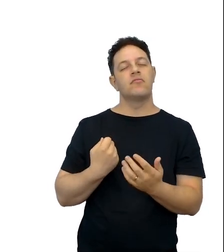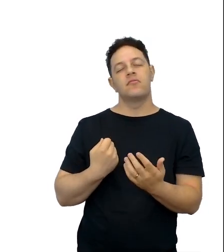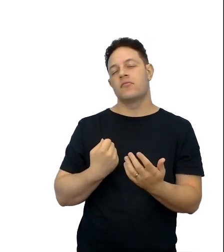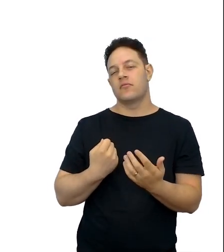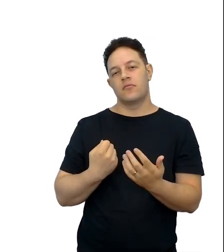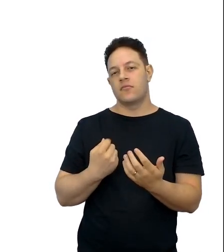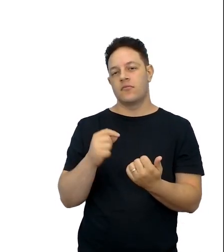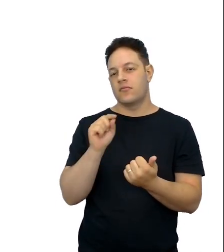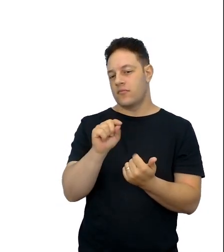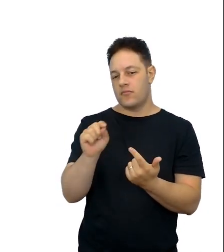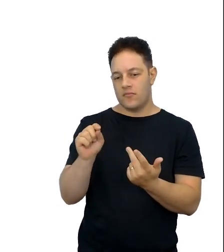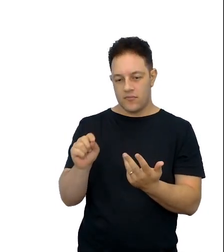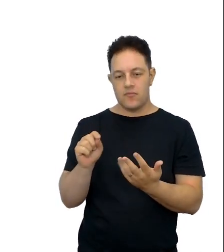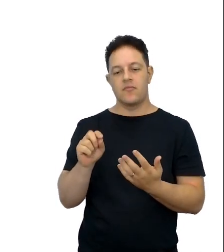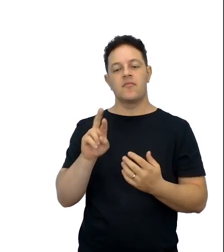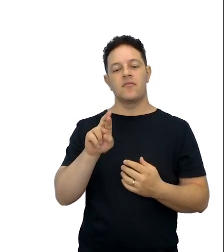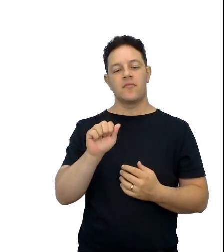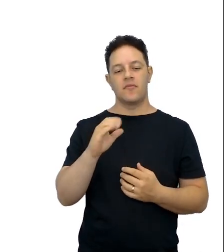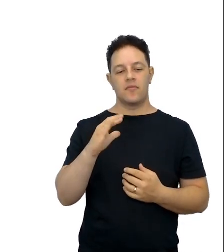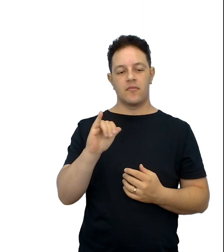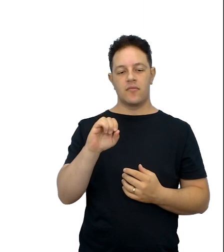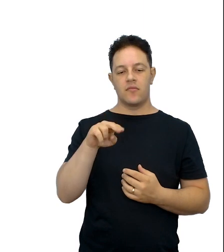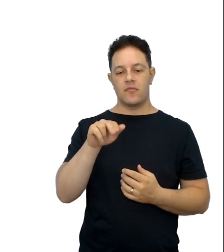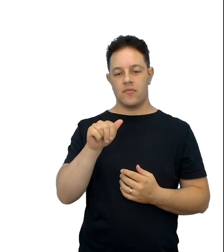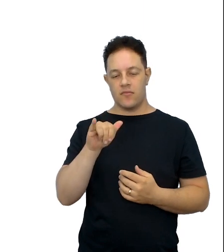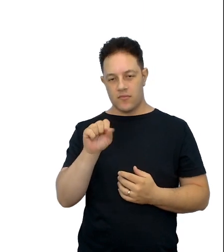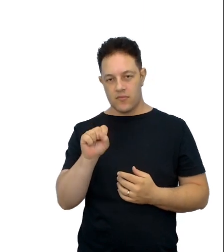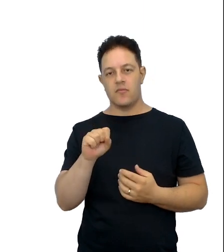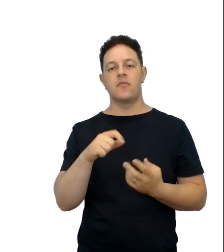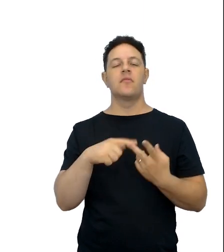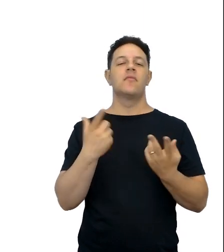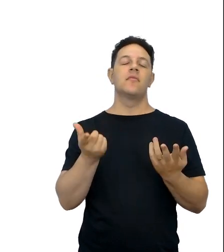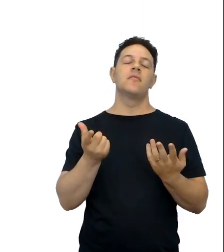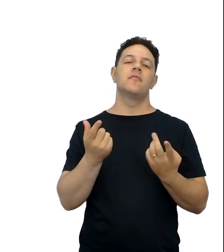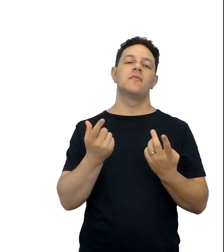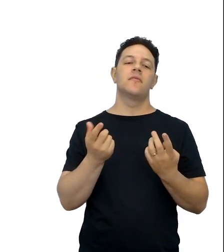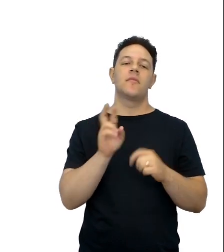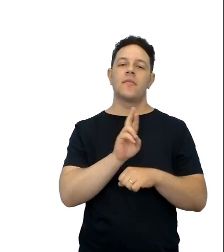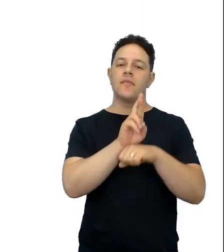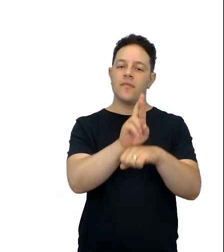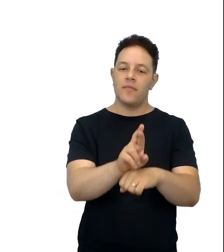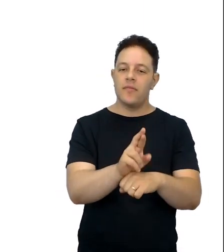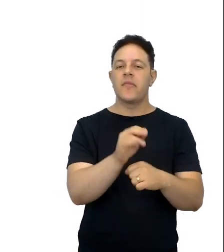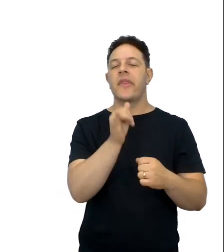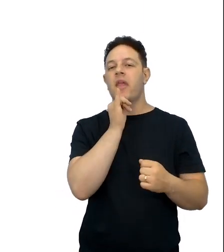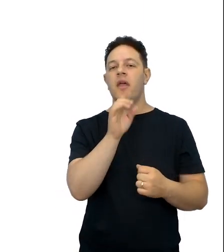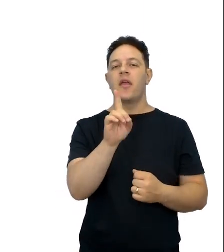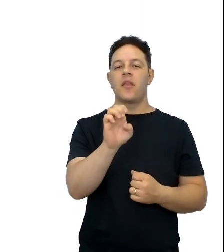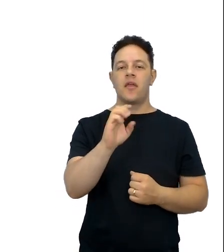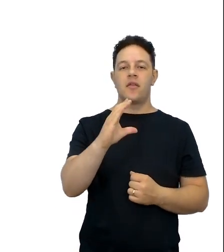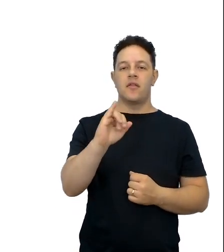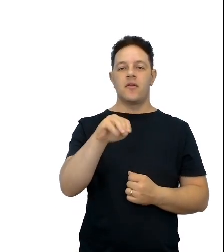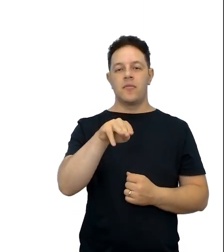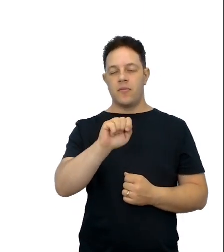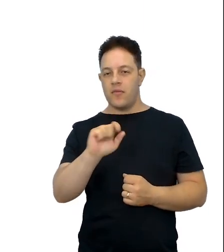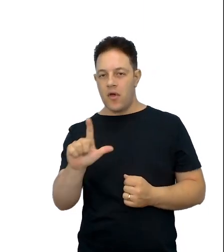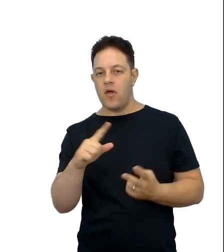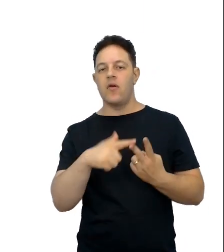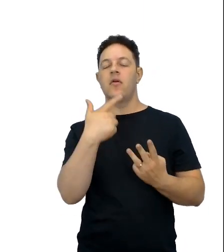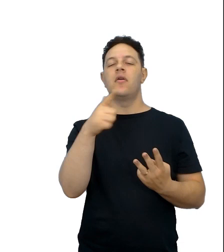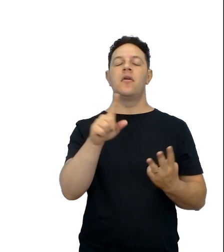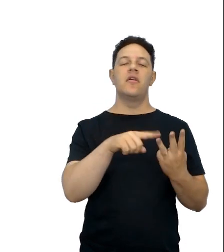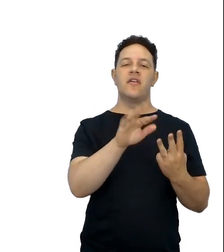dos racionais, na representação fracionária, na representação decimal, na